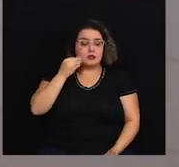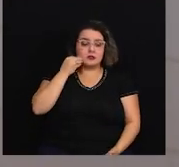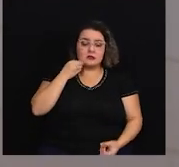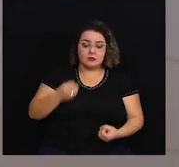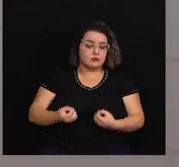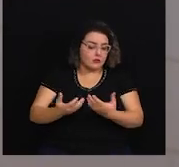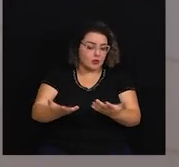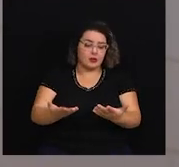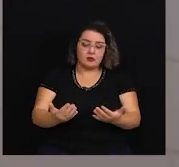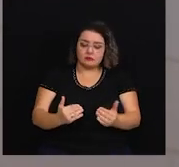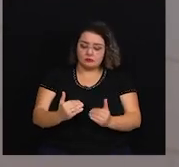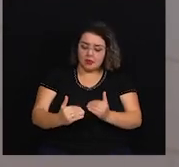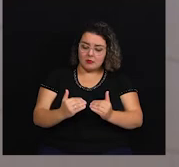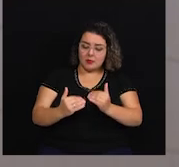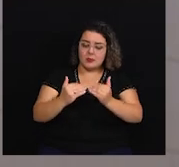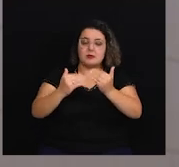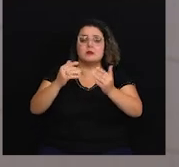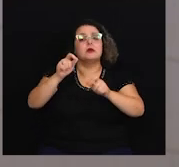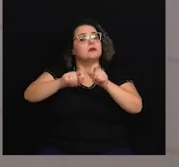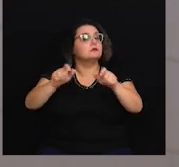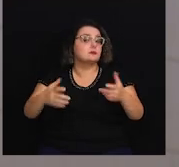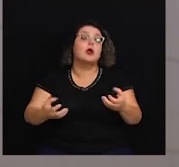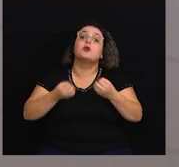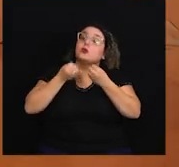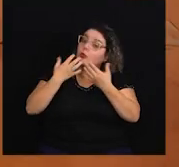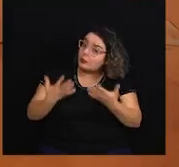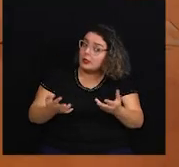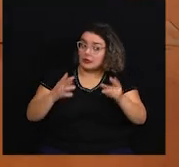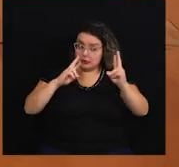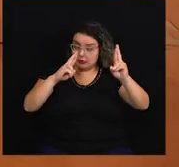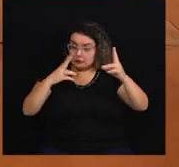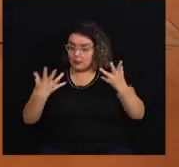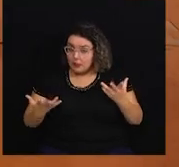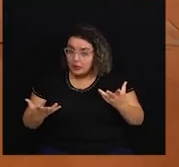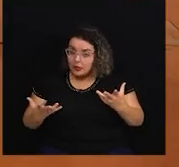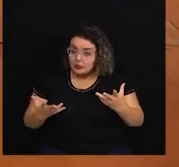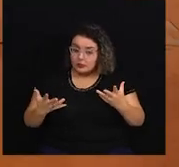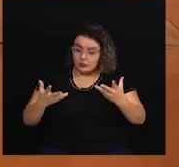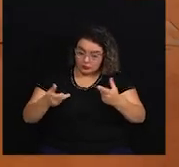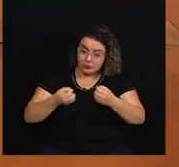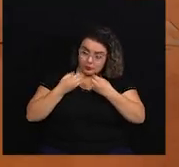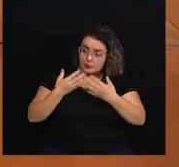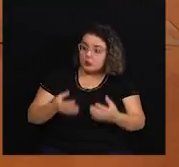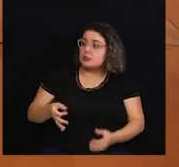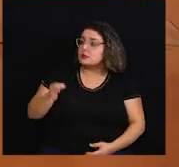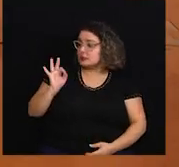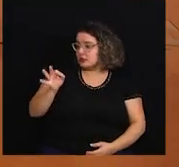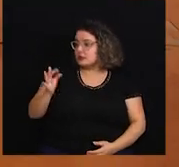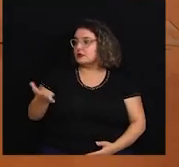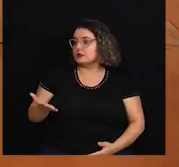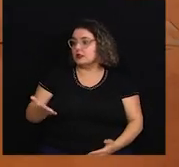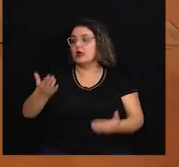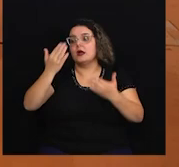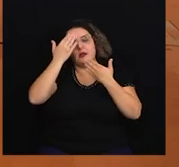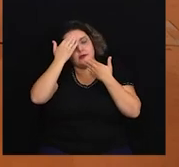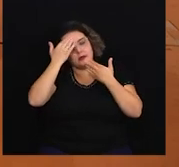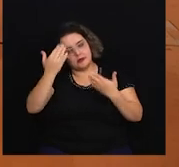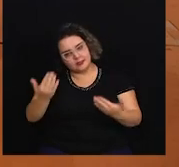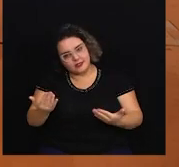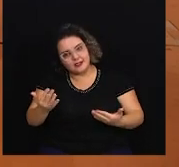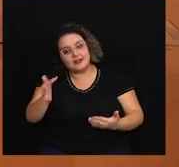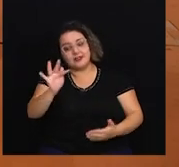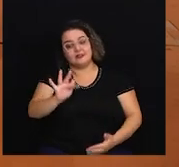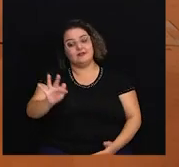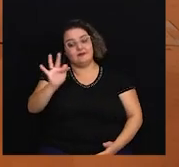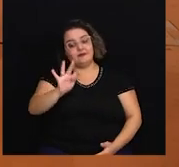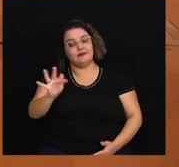e assim você vai informando as pessoas do bem espero que você foi sem sombra de dúvidas e graças a essa faculdade